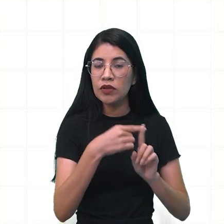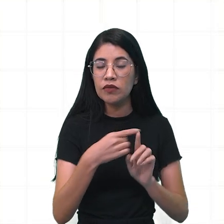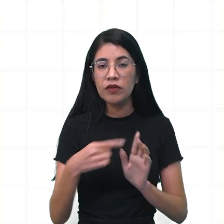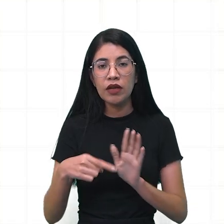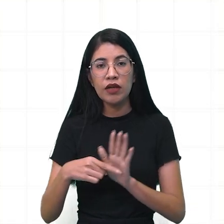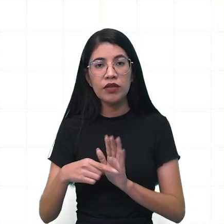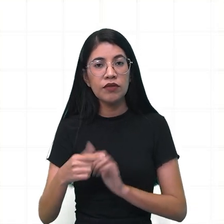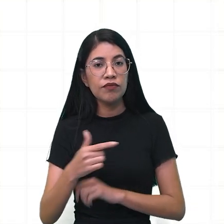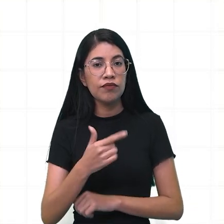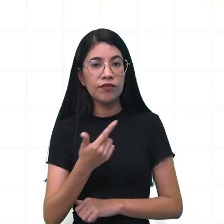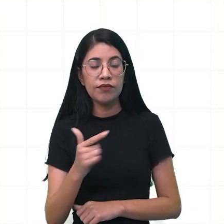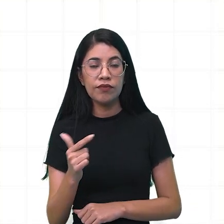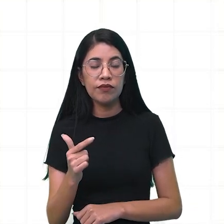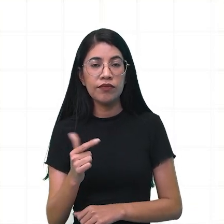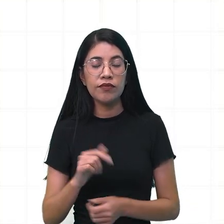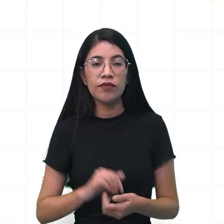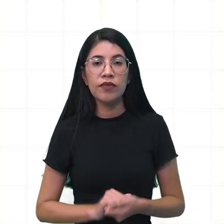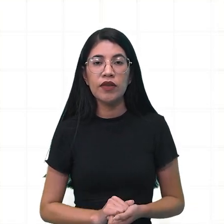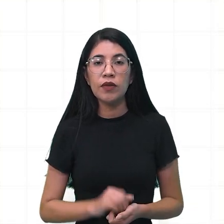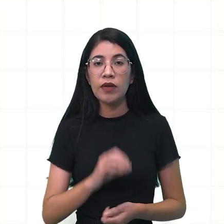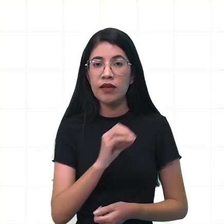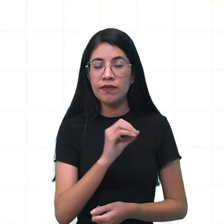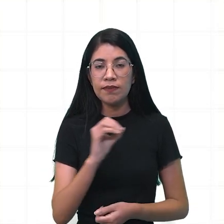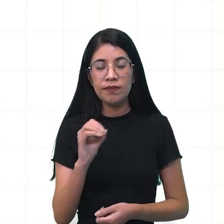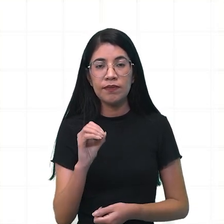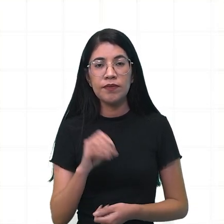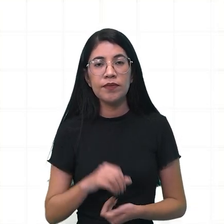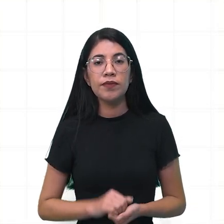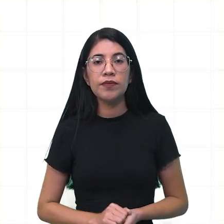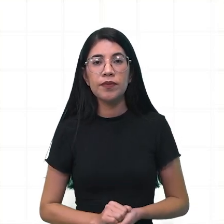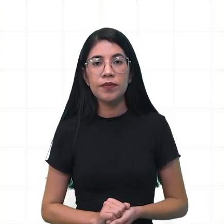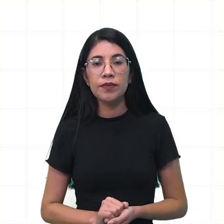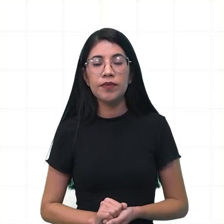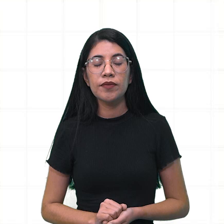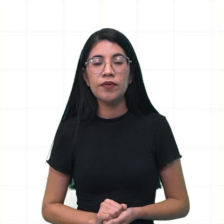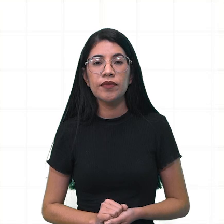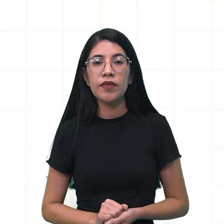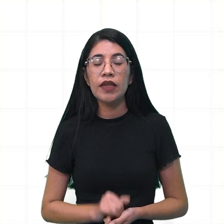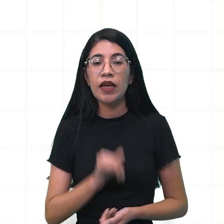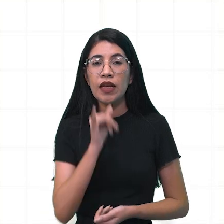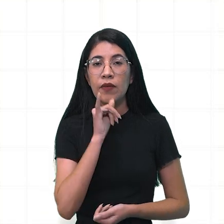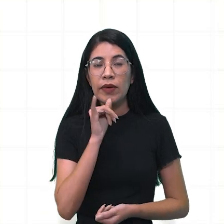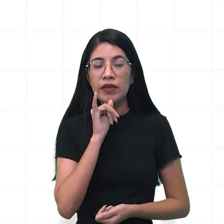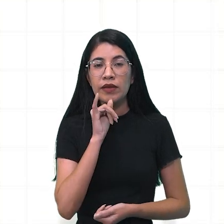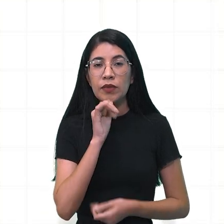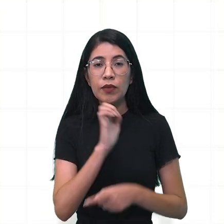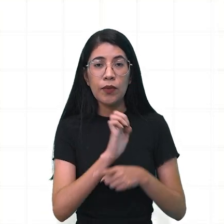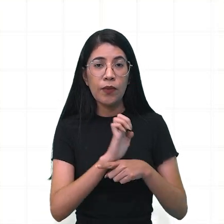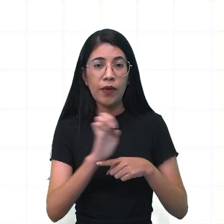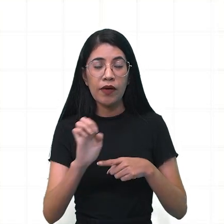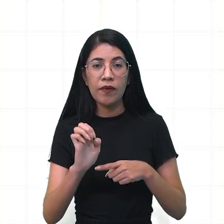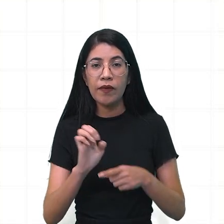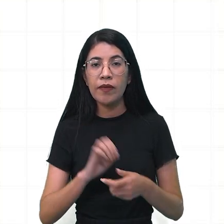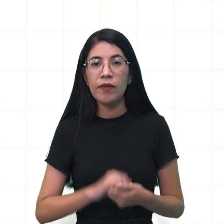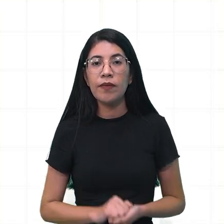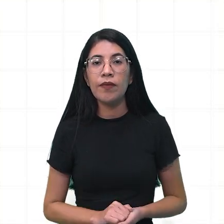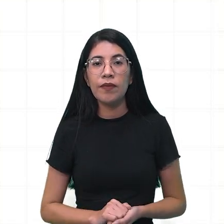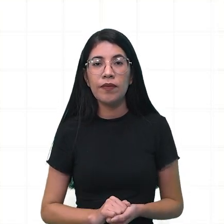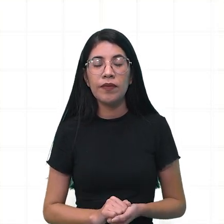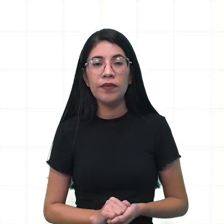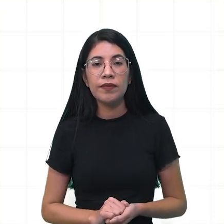negativo né tá no zer a zer Olha o caso do Equador agora o